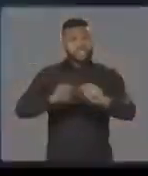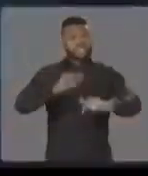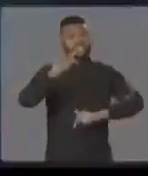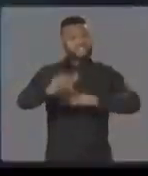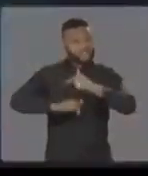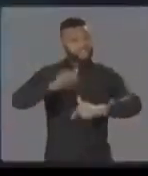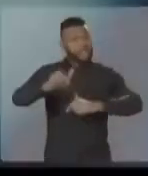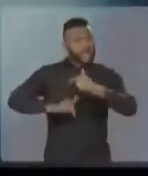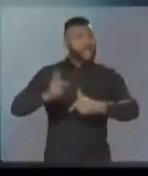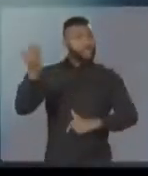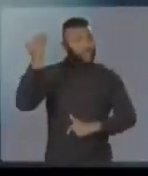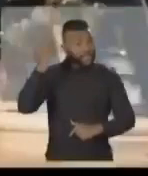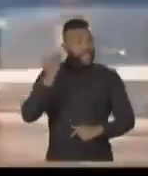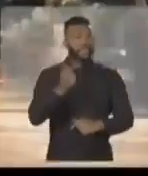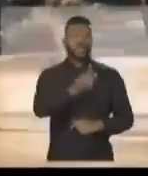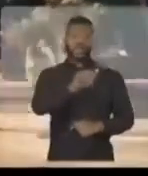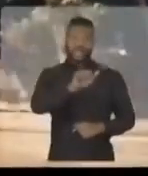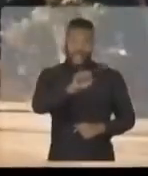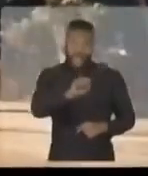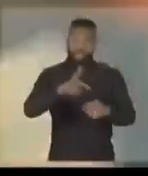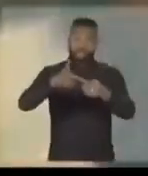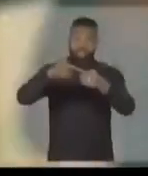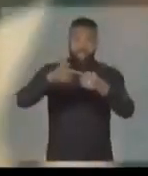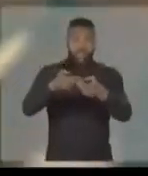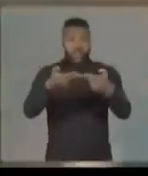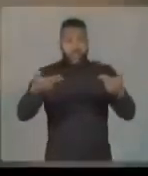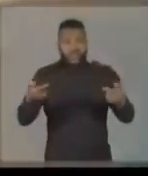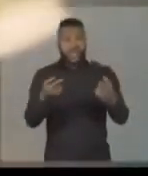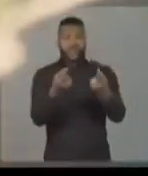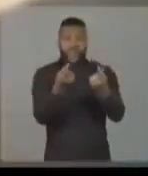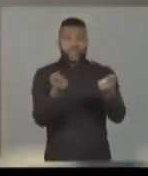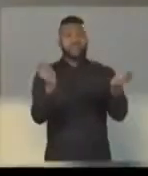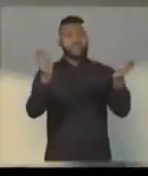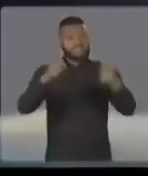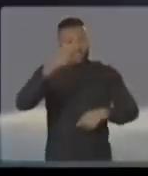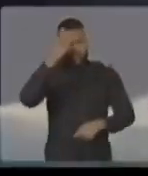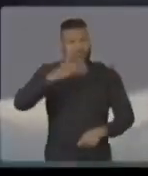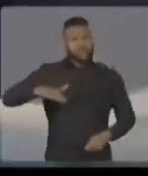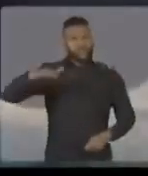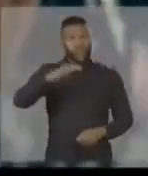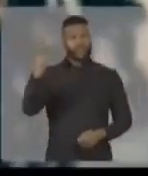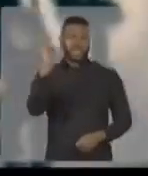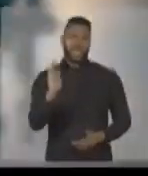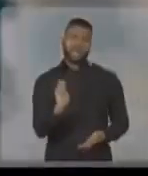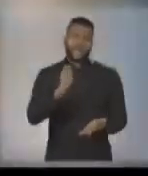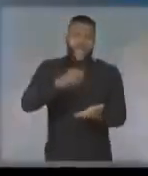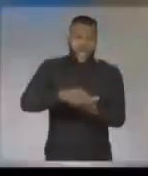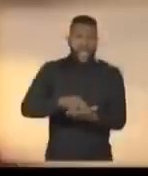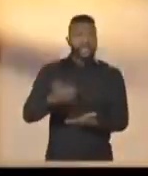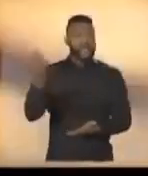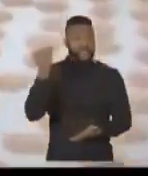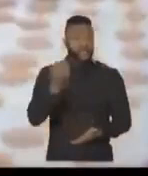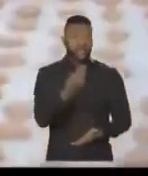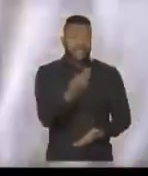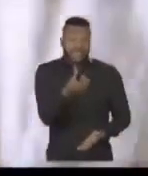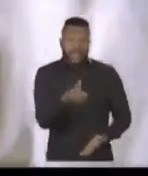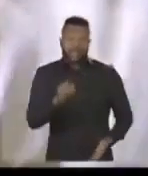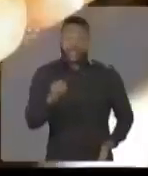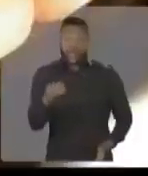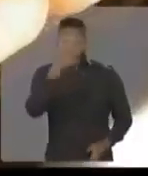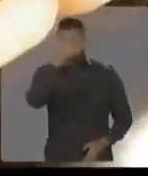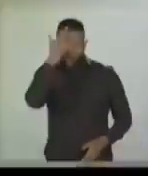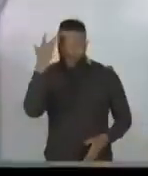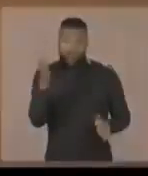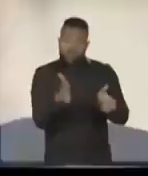a todo vapor. E os preços do gás e dos combustíveis cabiam no bolso dos brasileiros. 36 milhões